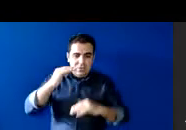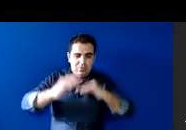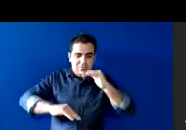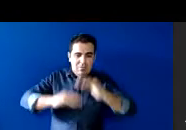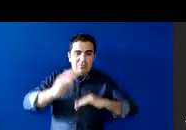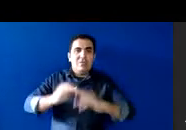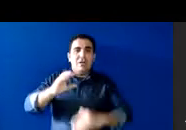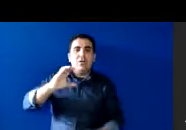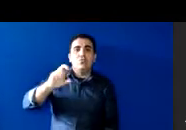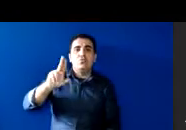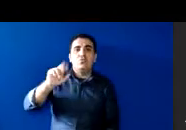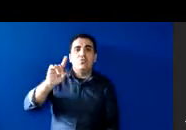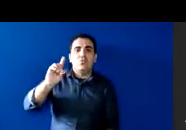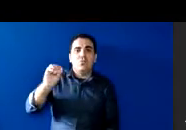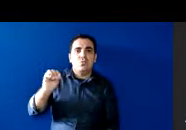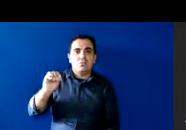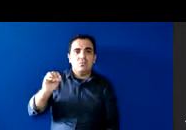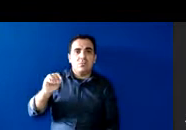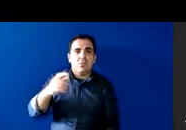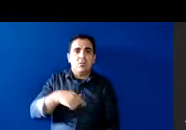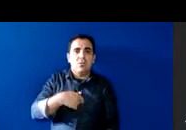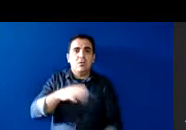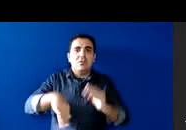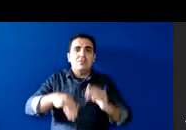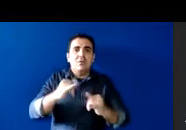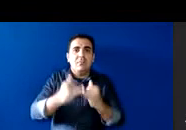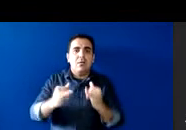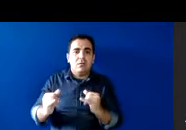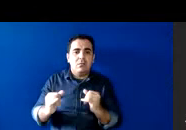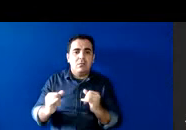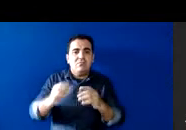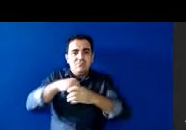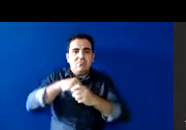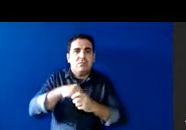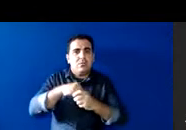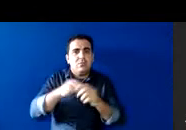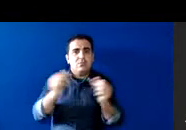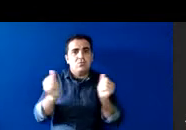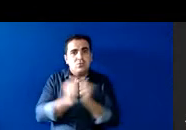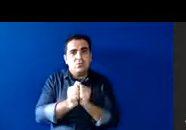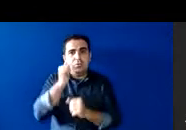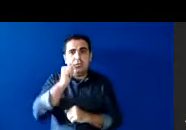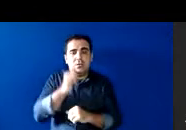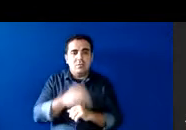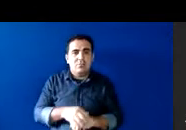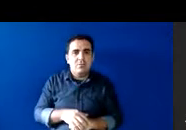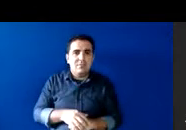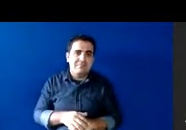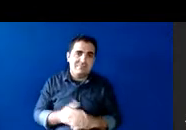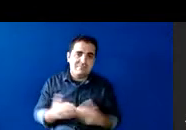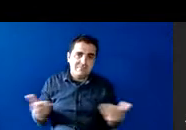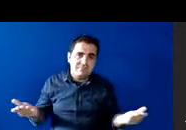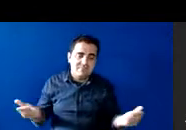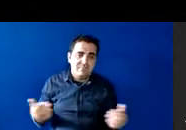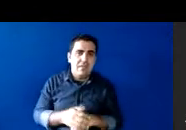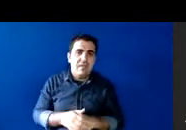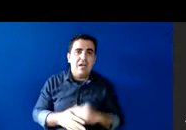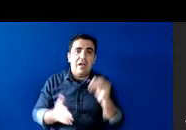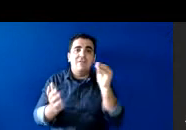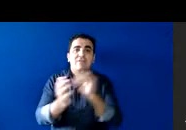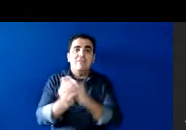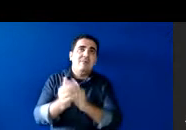cuidado, ficamos restritos ali na nossa ação junto àquela mulher. E aí, falta,